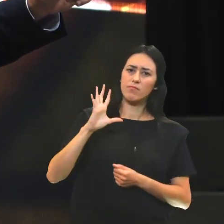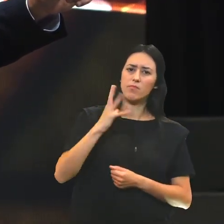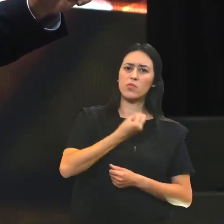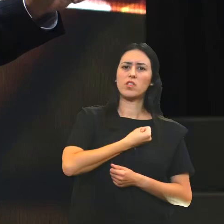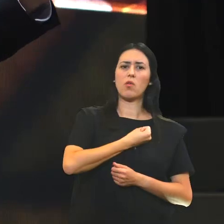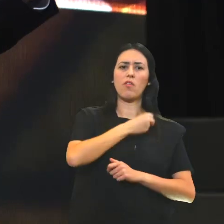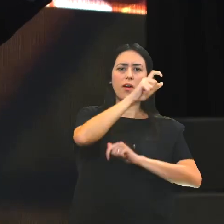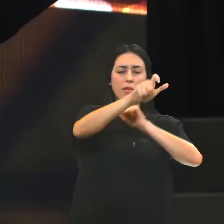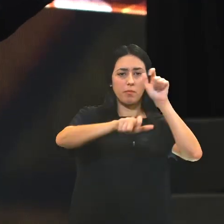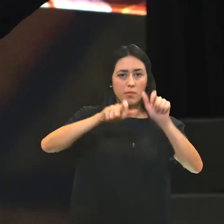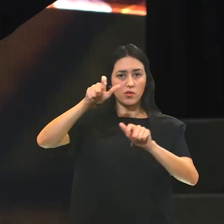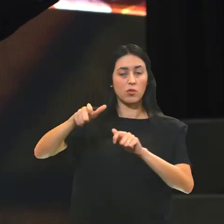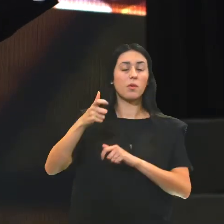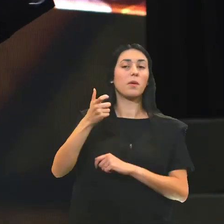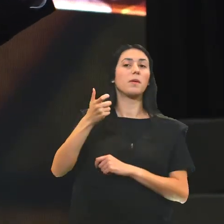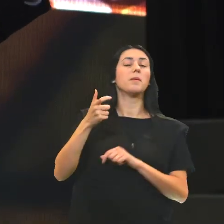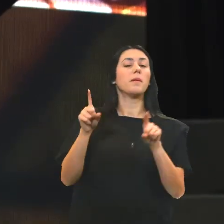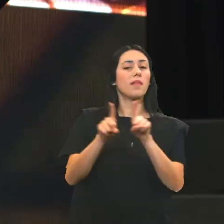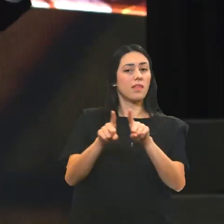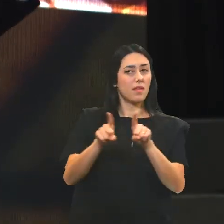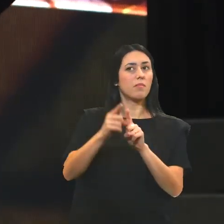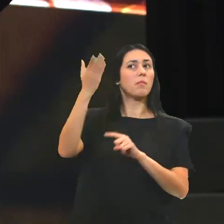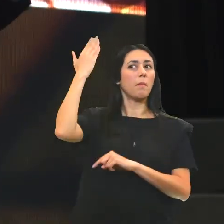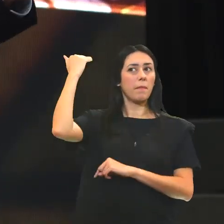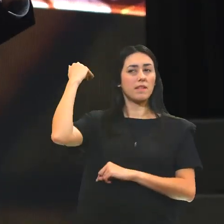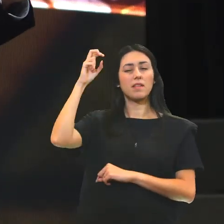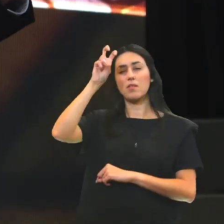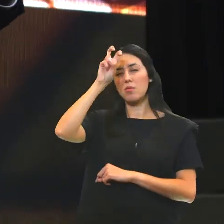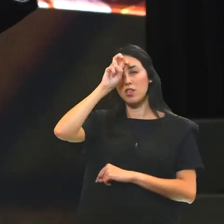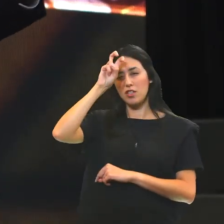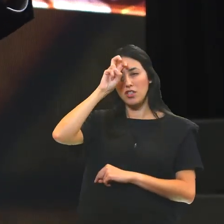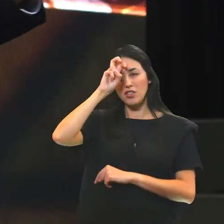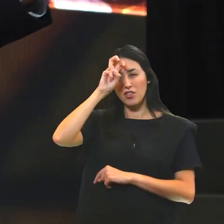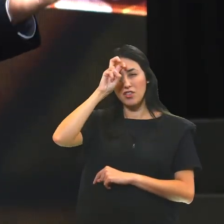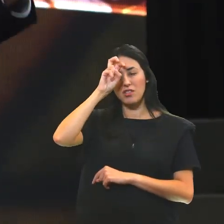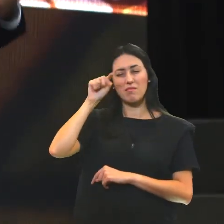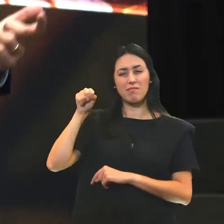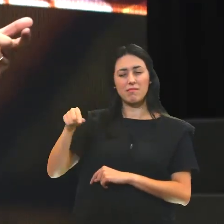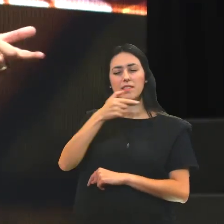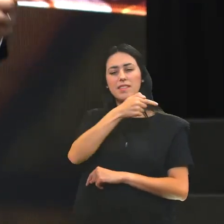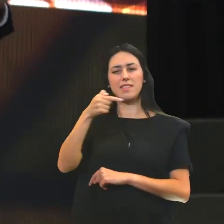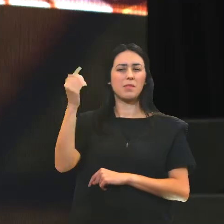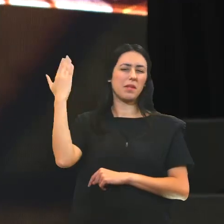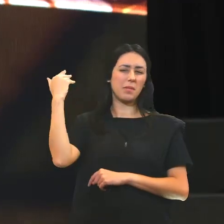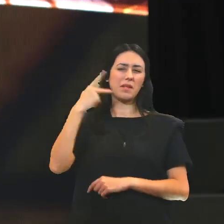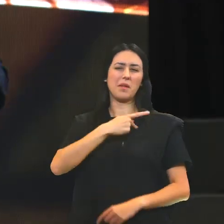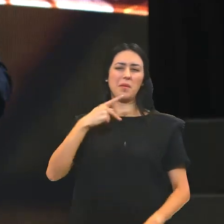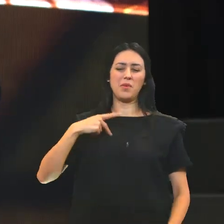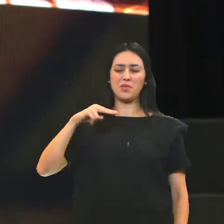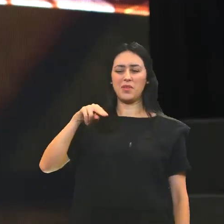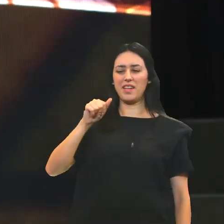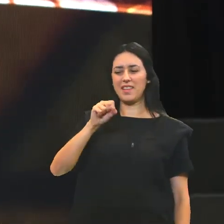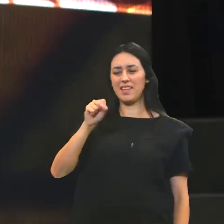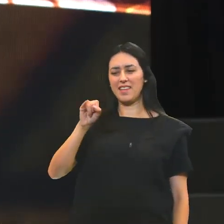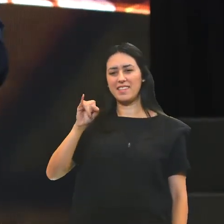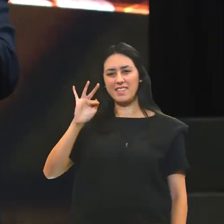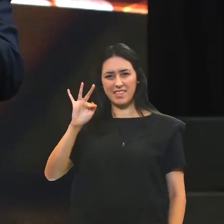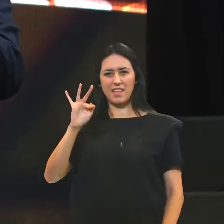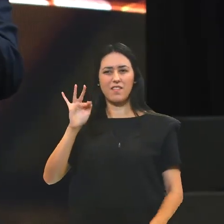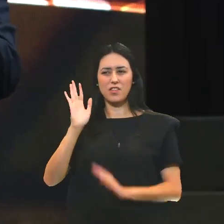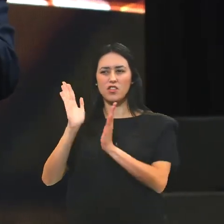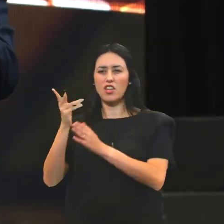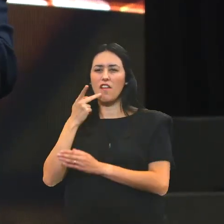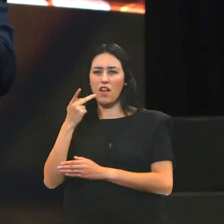Ele fez isso lá no contexto do Egito. A gente viu na semana passada com o pastor Nassif, vamos ver isso hoje de novo. É o